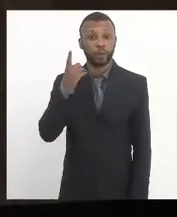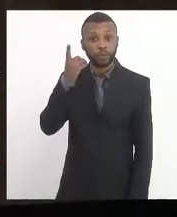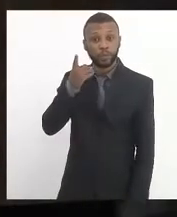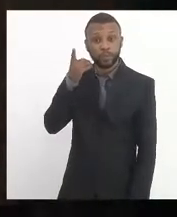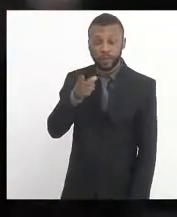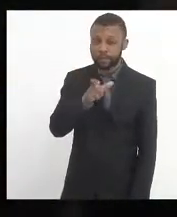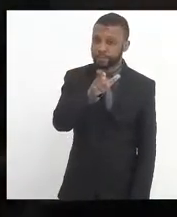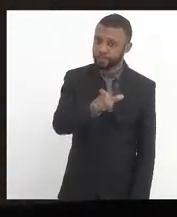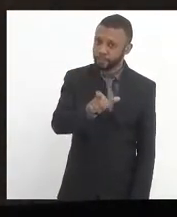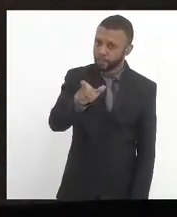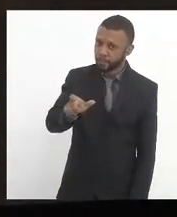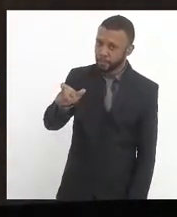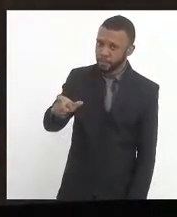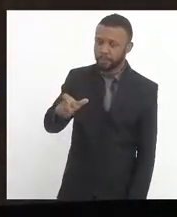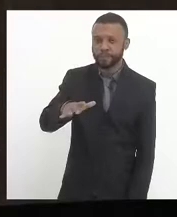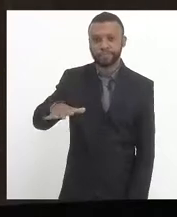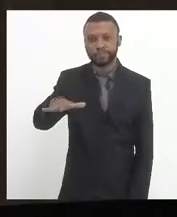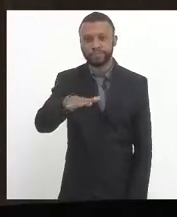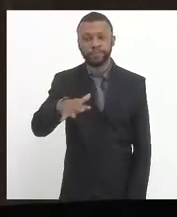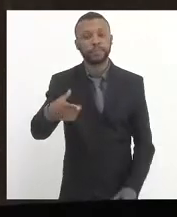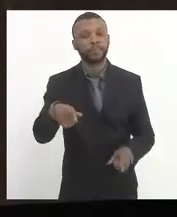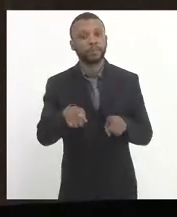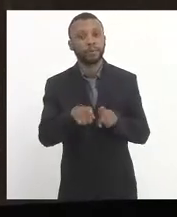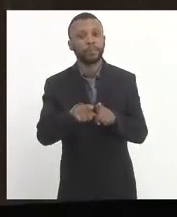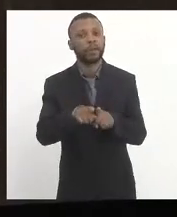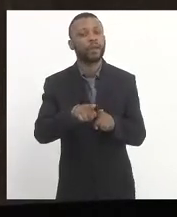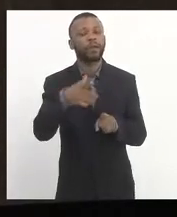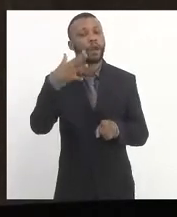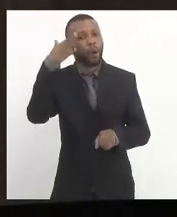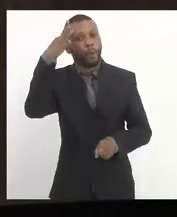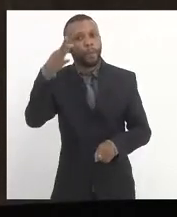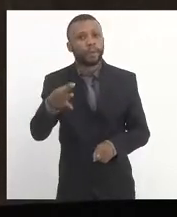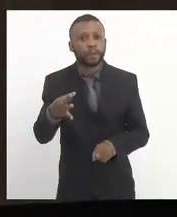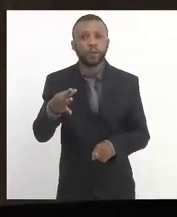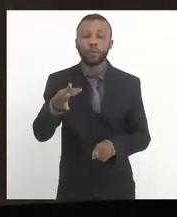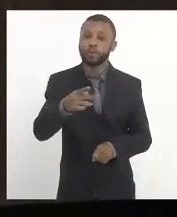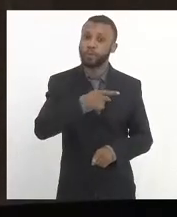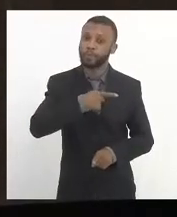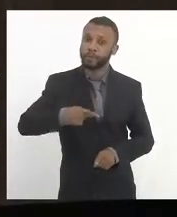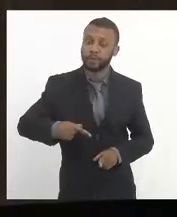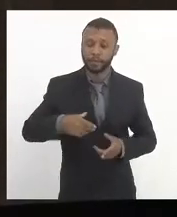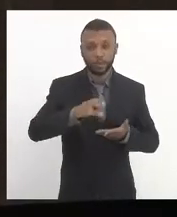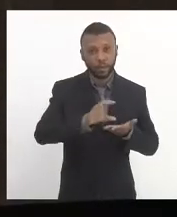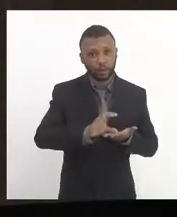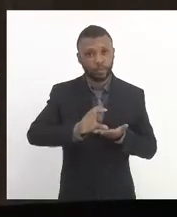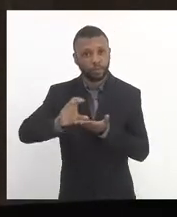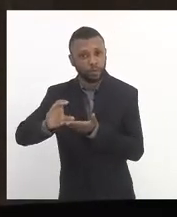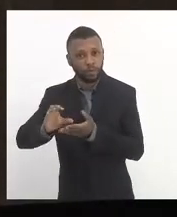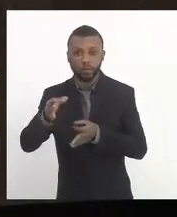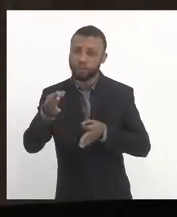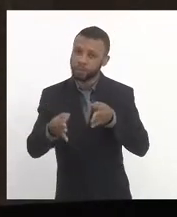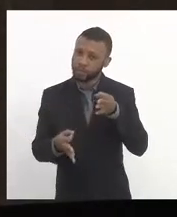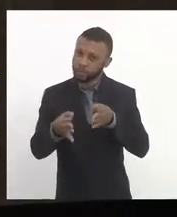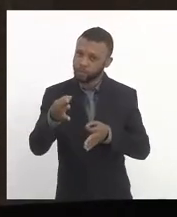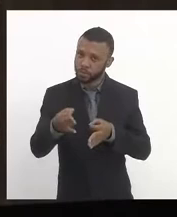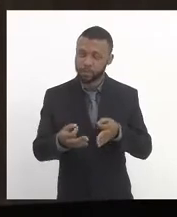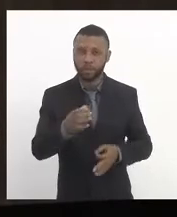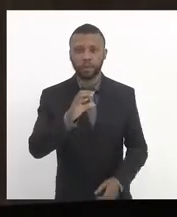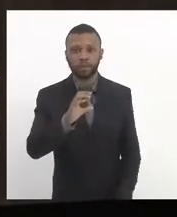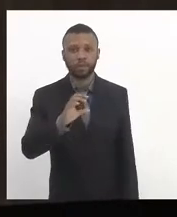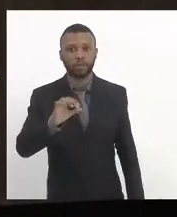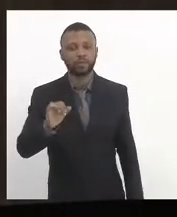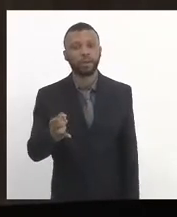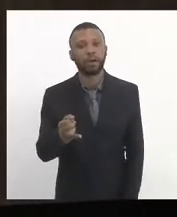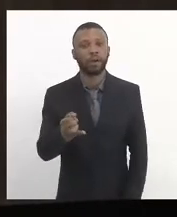do deputado Charles e da compreensão do presidente da CCJ, juntamente com a sua equipe, da importância desse projeto,